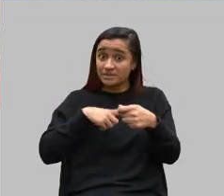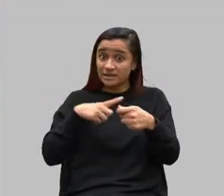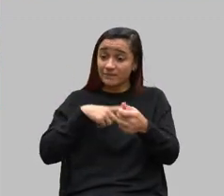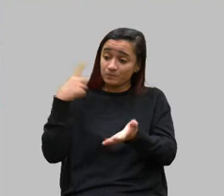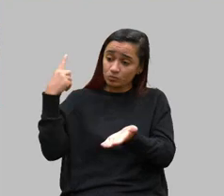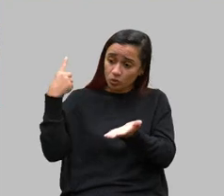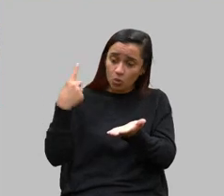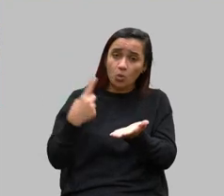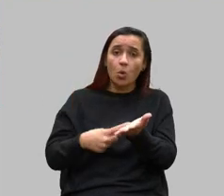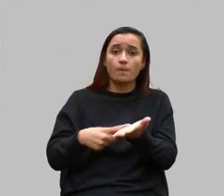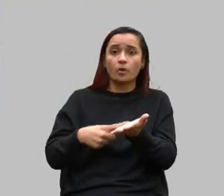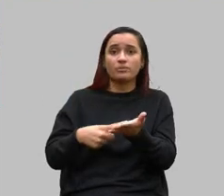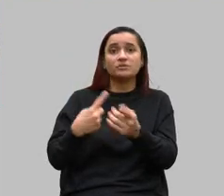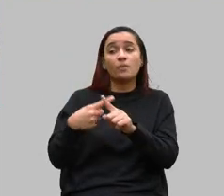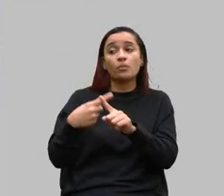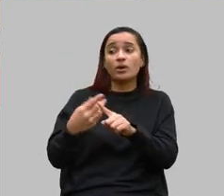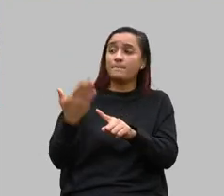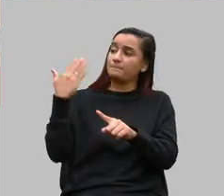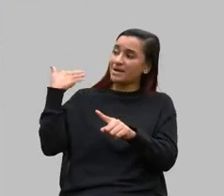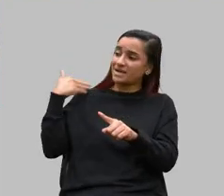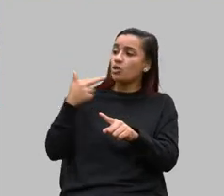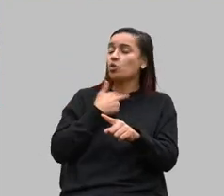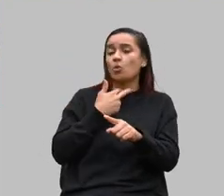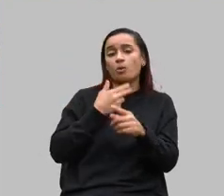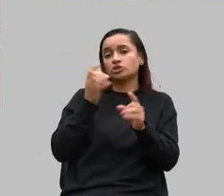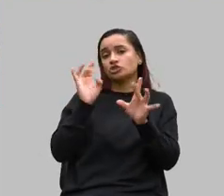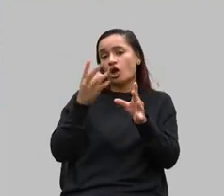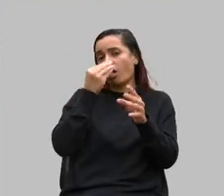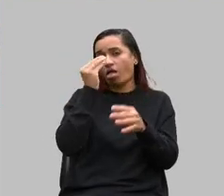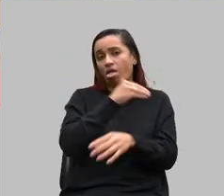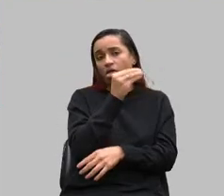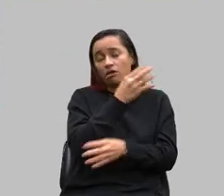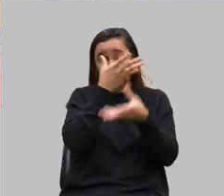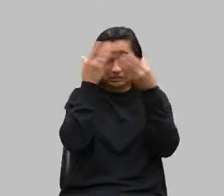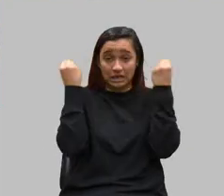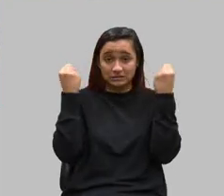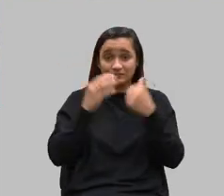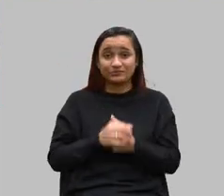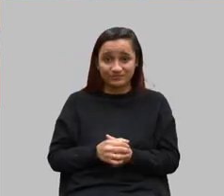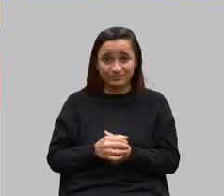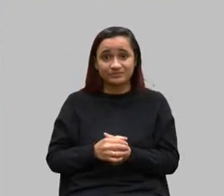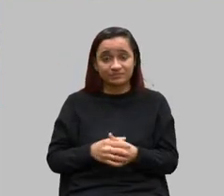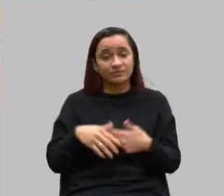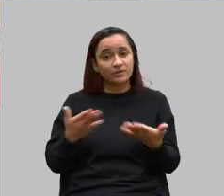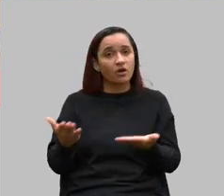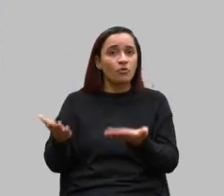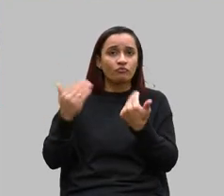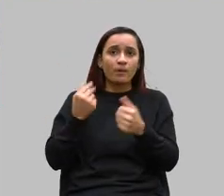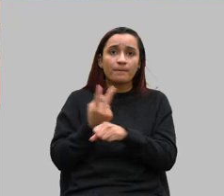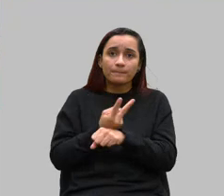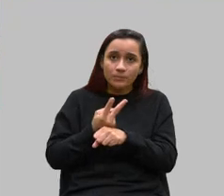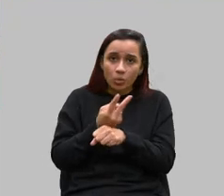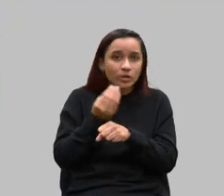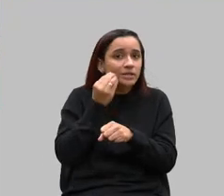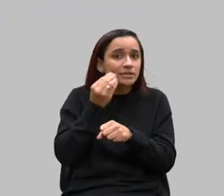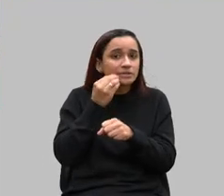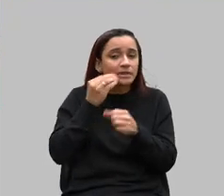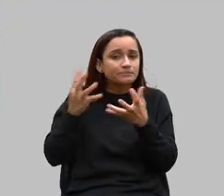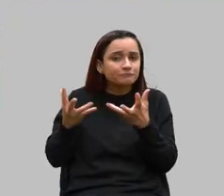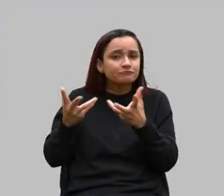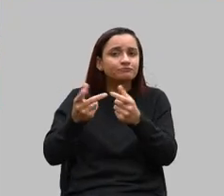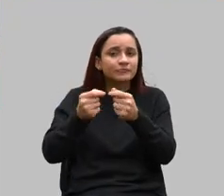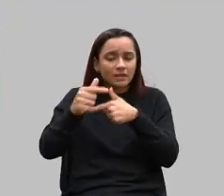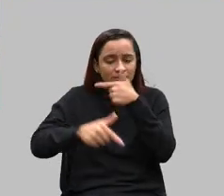que o passado não pode ser simplesmente esquecido né então nós vamos procurar sempre de forma cooperativa